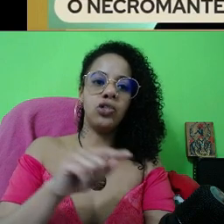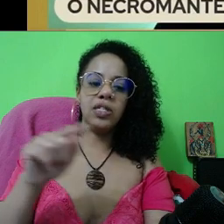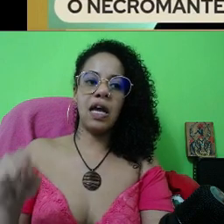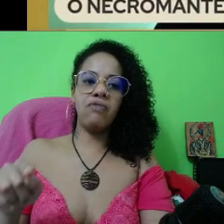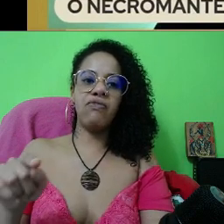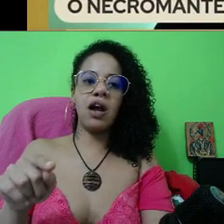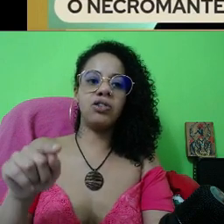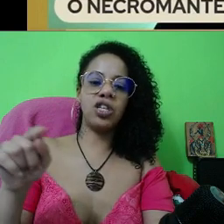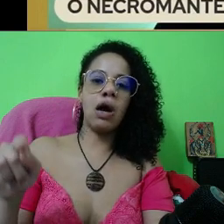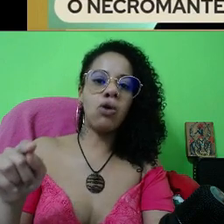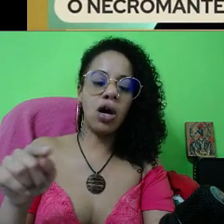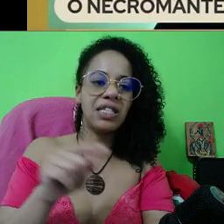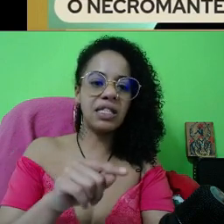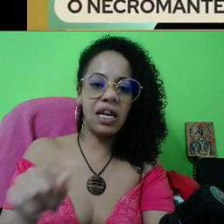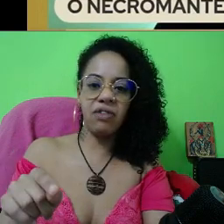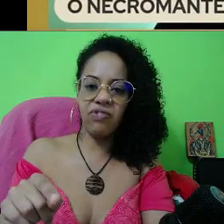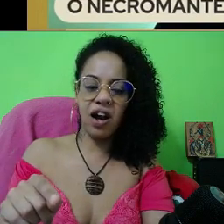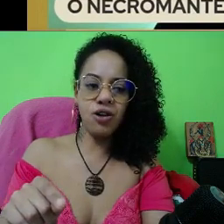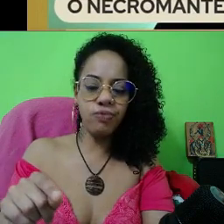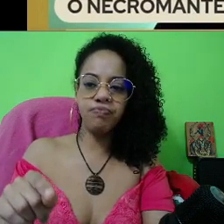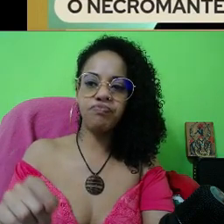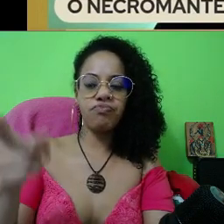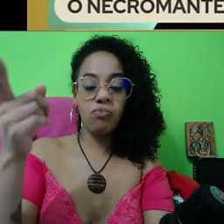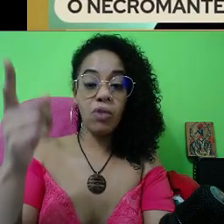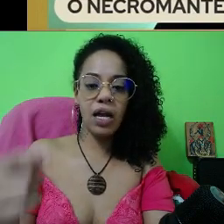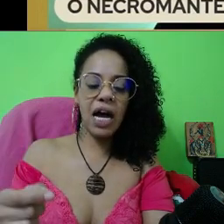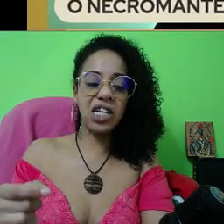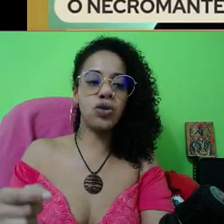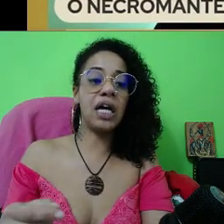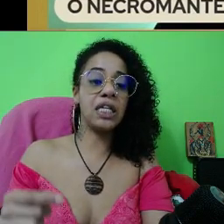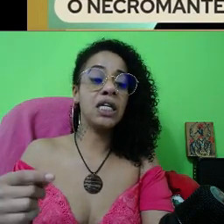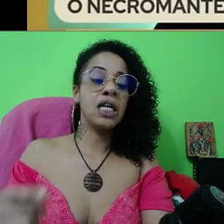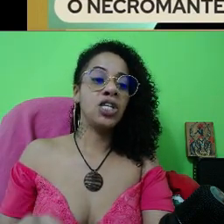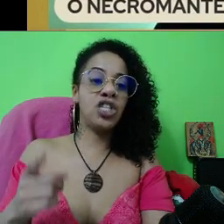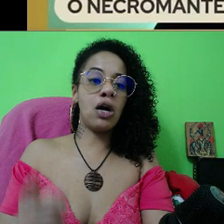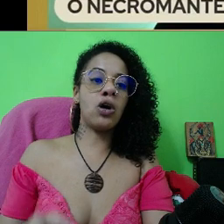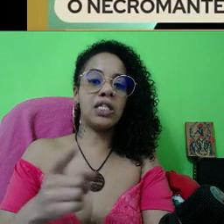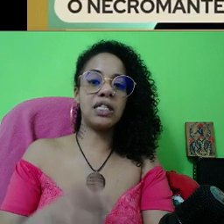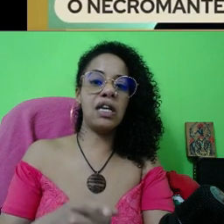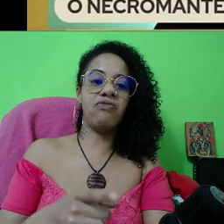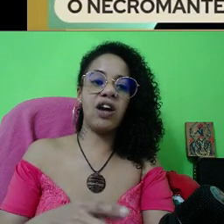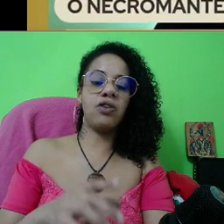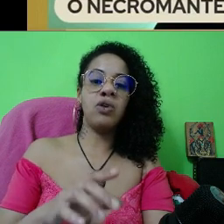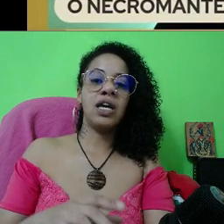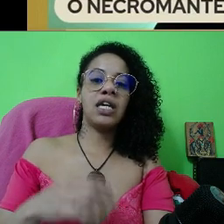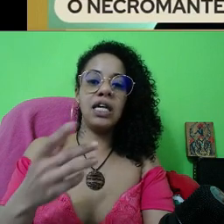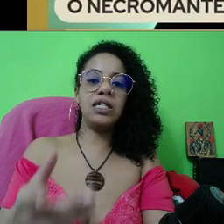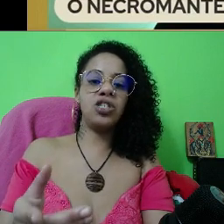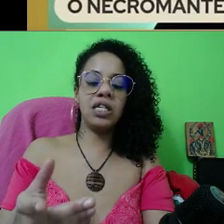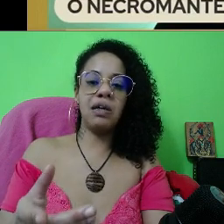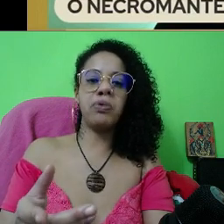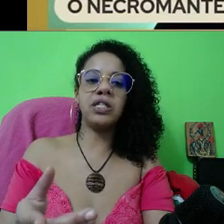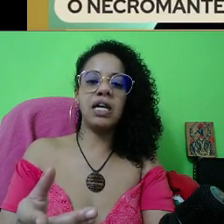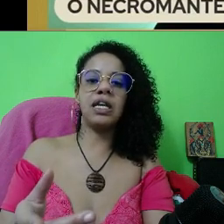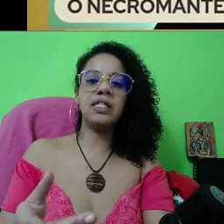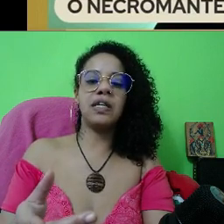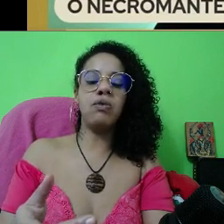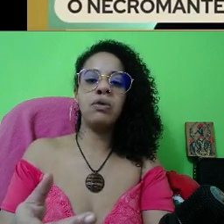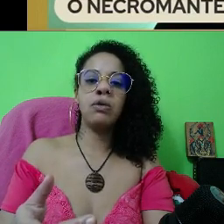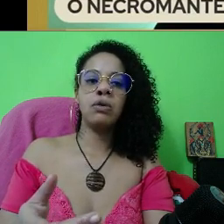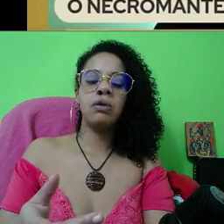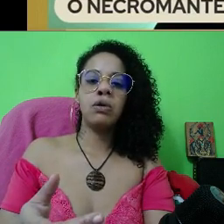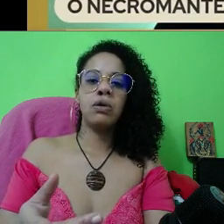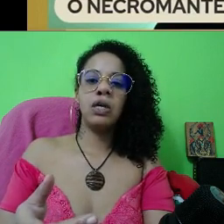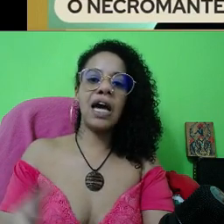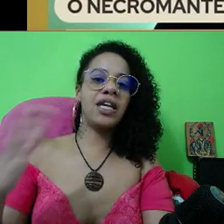de salivando Gal Costa assar inverno a cachorrada diga algo passar no inverno 15 dias depois da